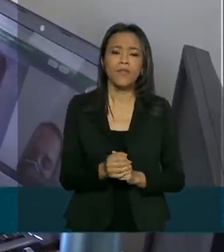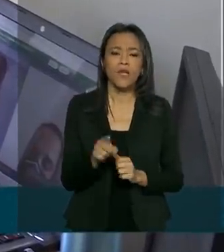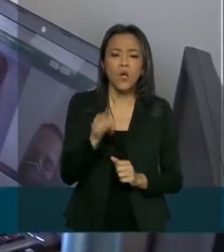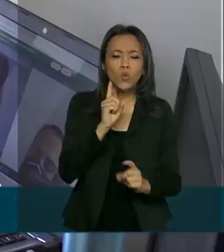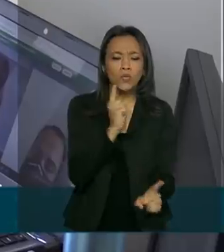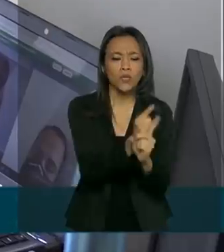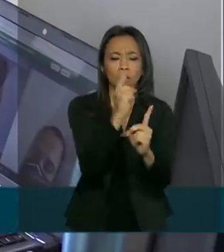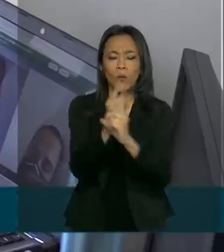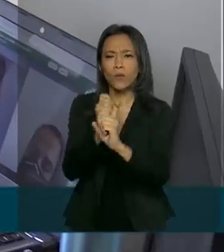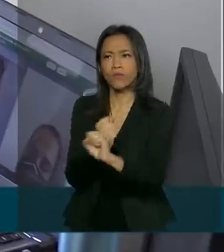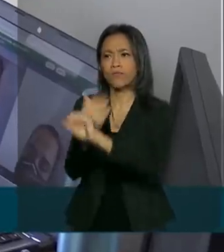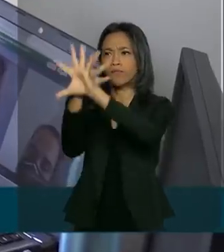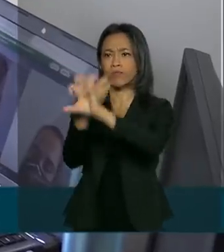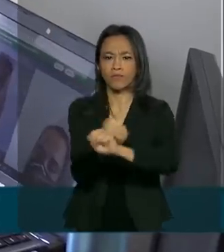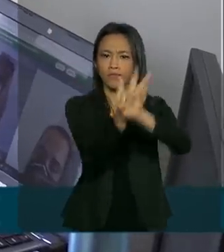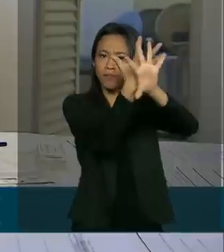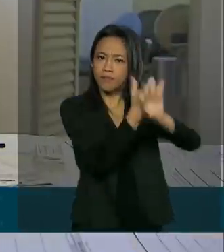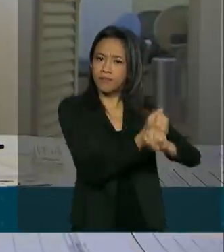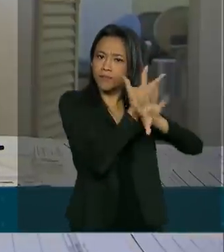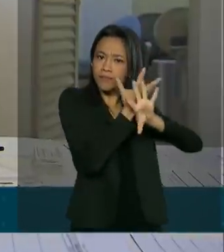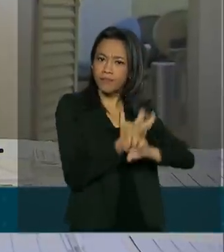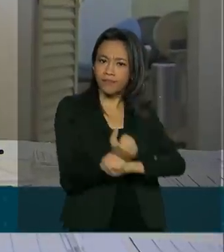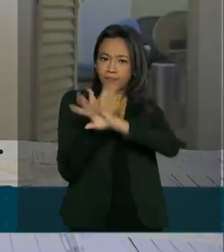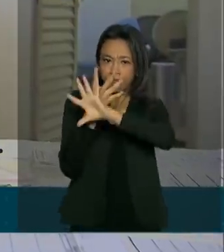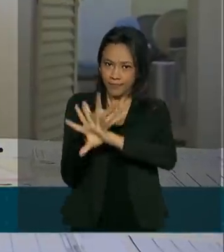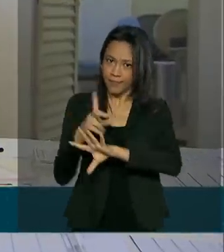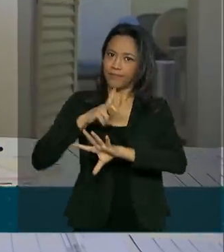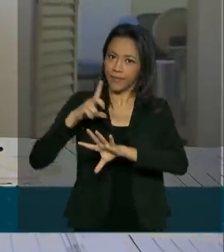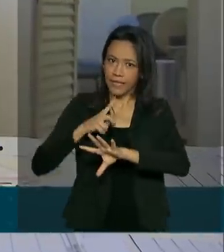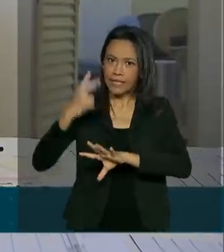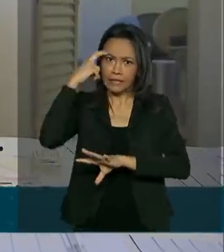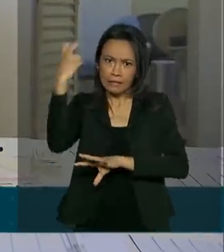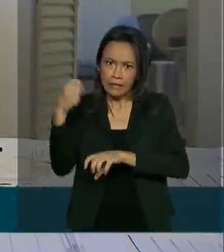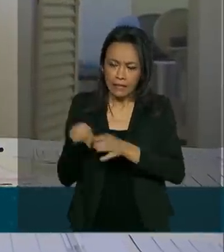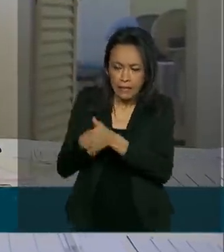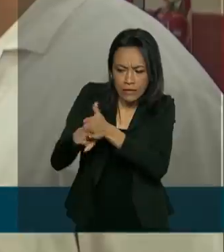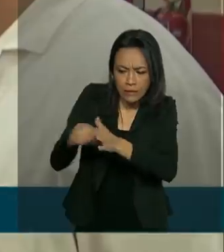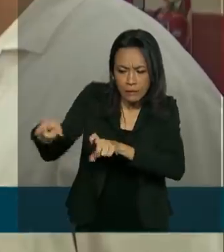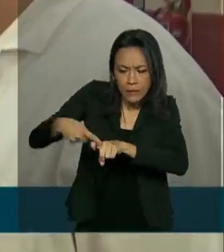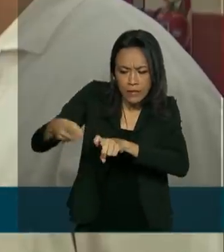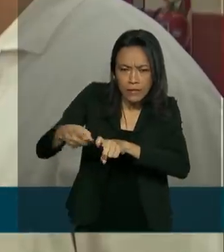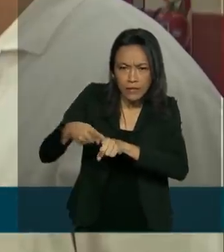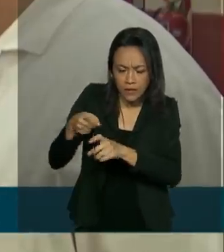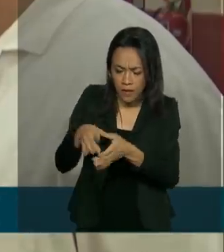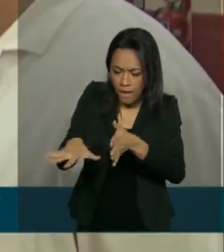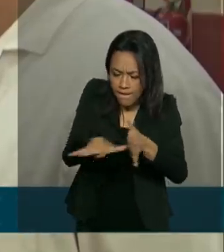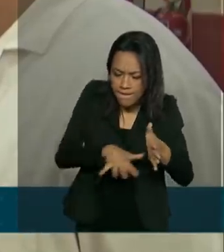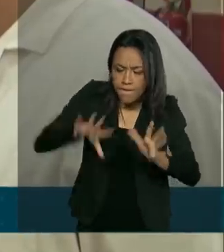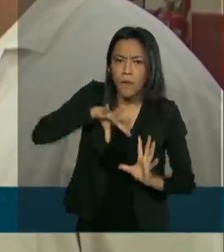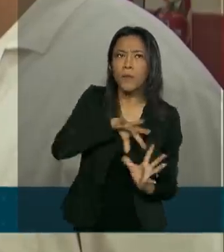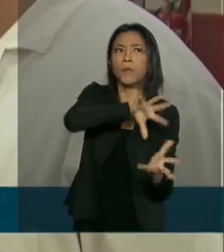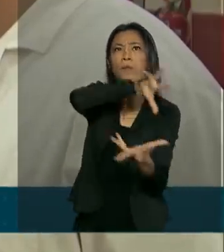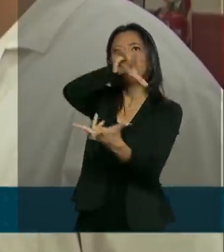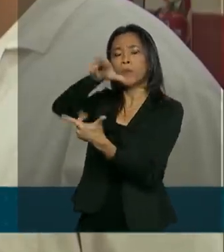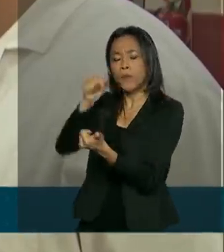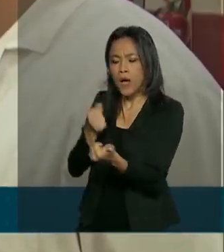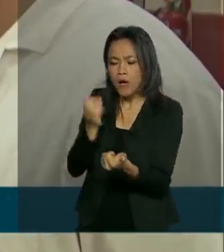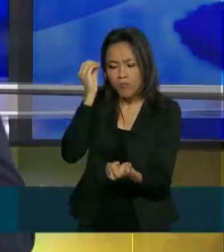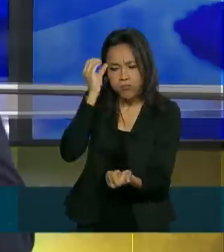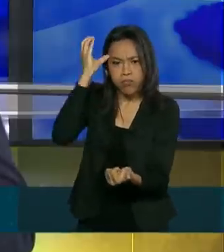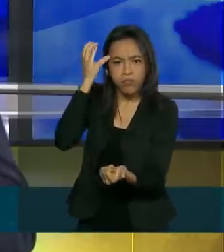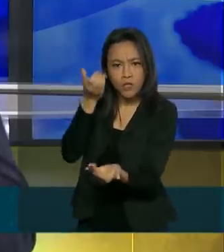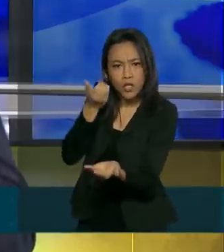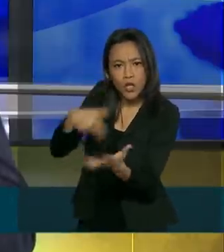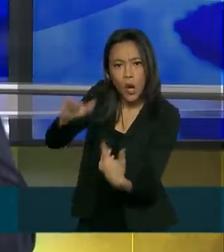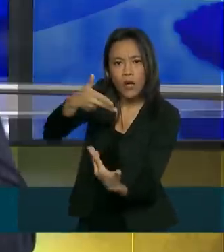encontros virtuais reúnem especialistas e pesquisadores internacionais para troca de conhecimento.